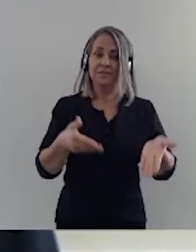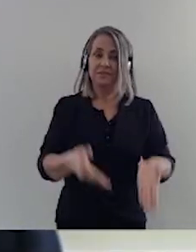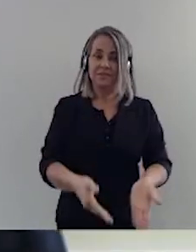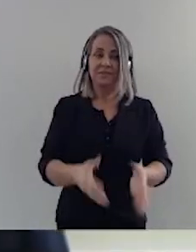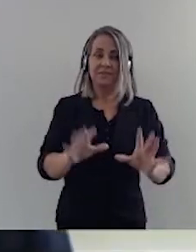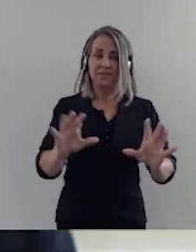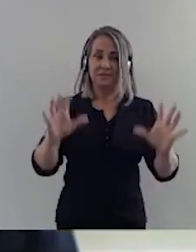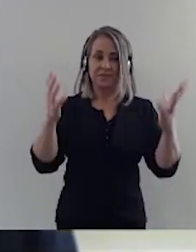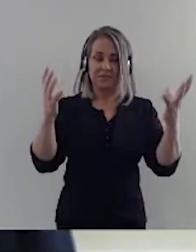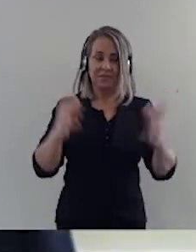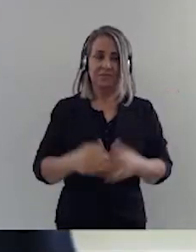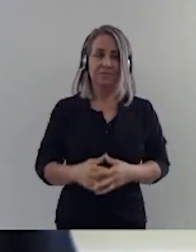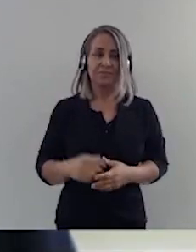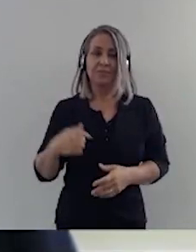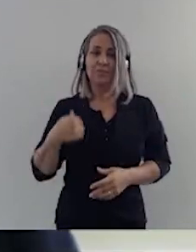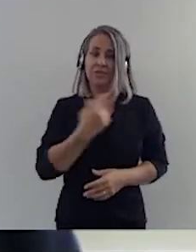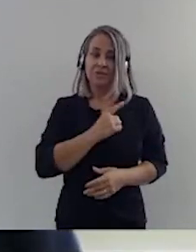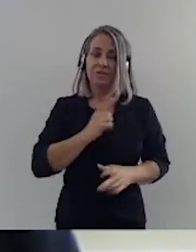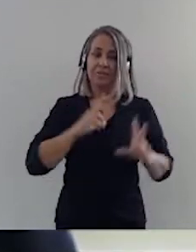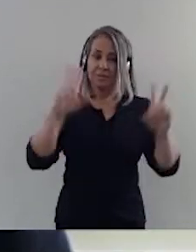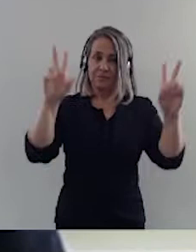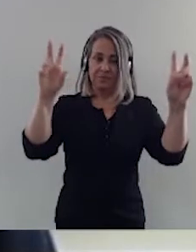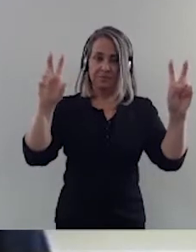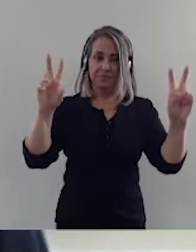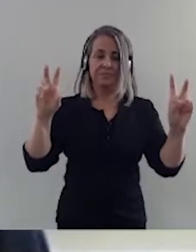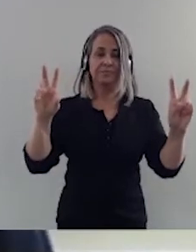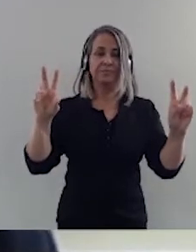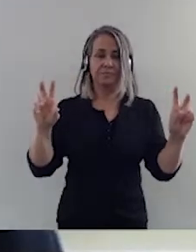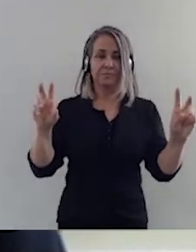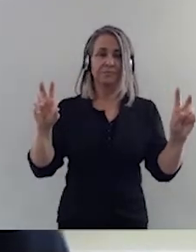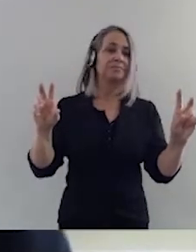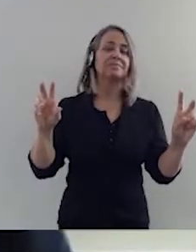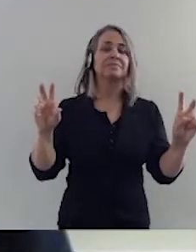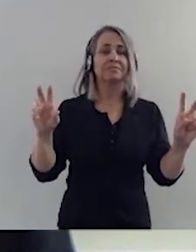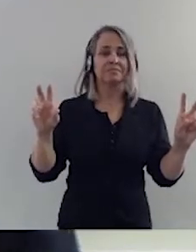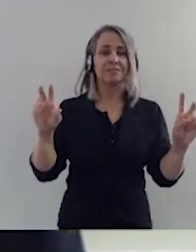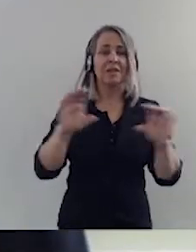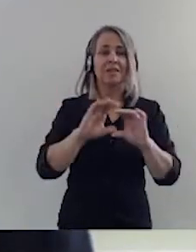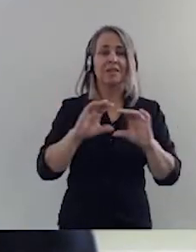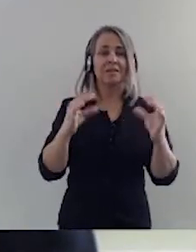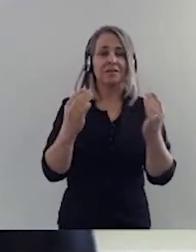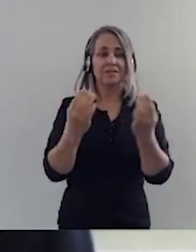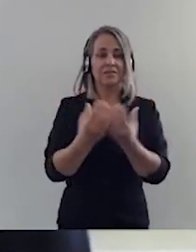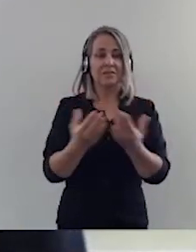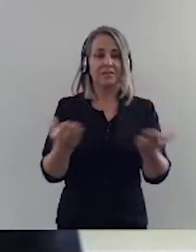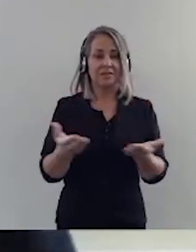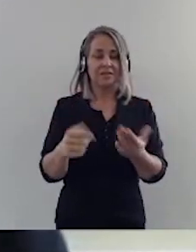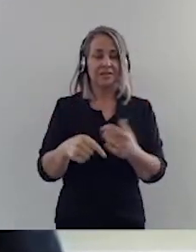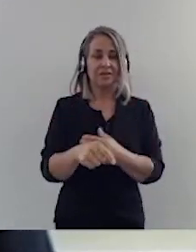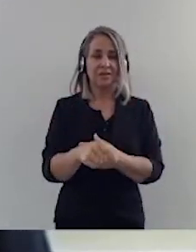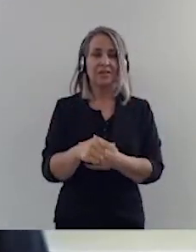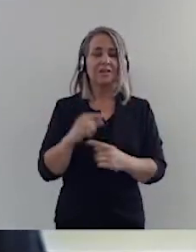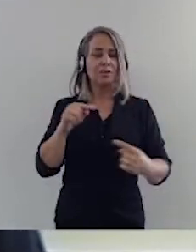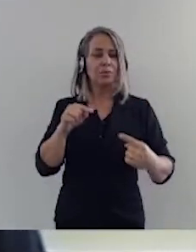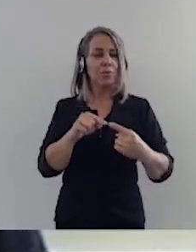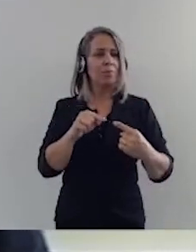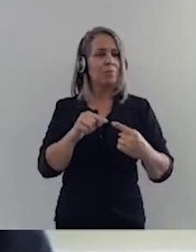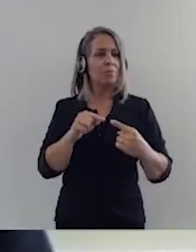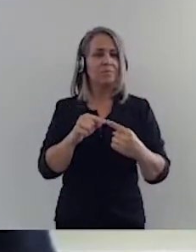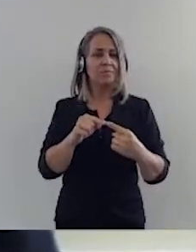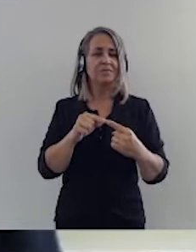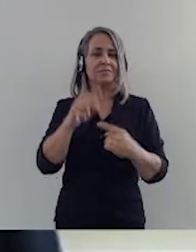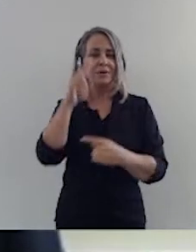eventos. Nós teremos uma temática nesta conferência que se identifica muito com